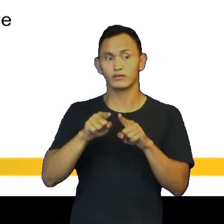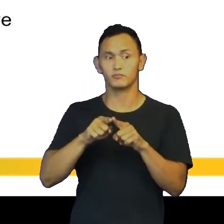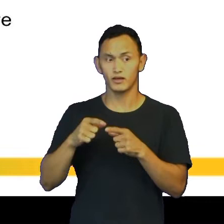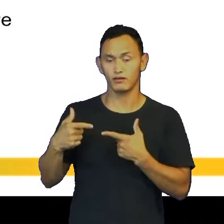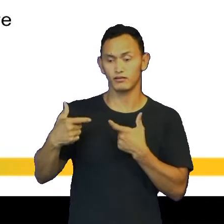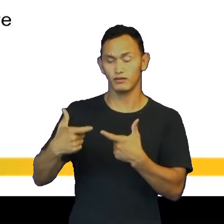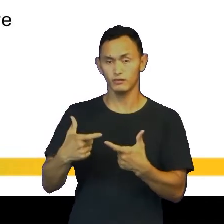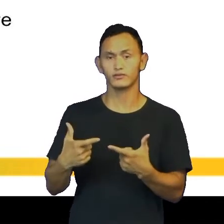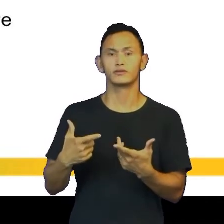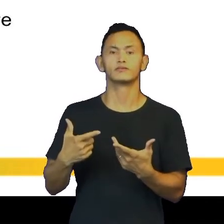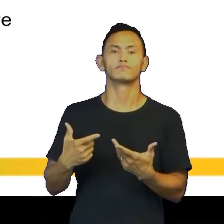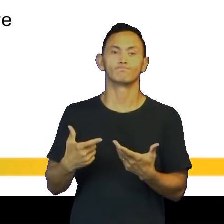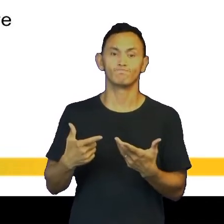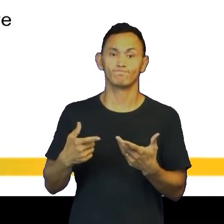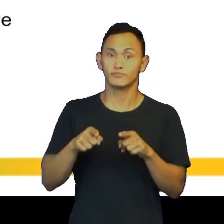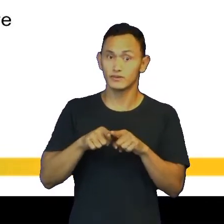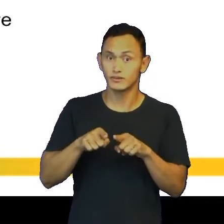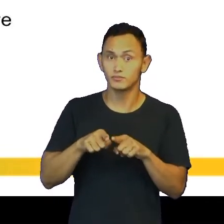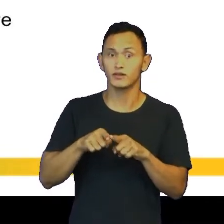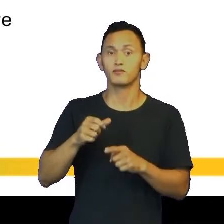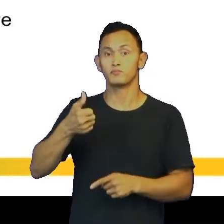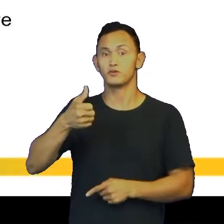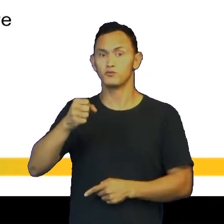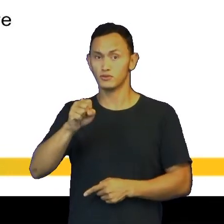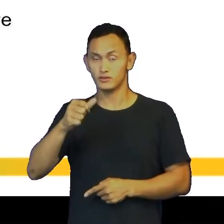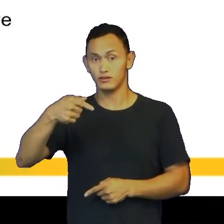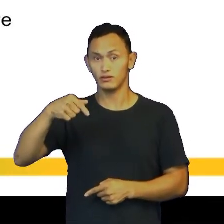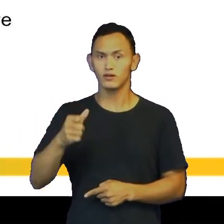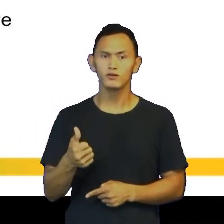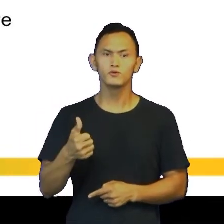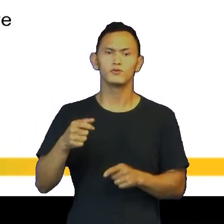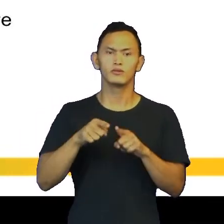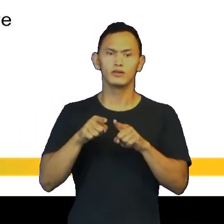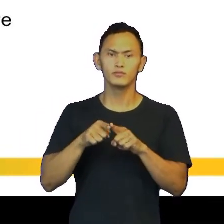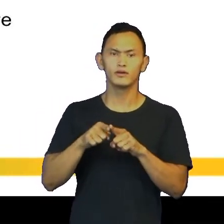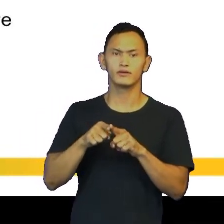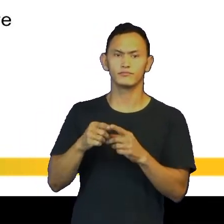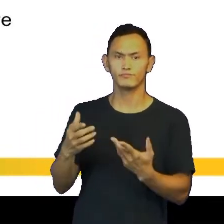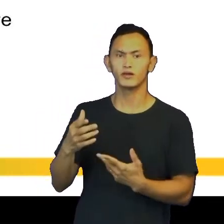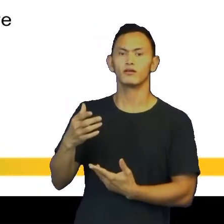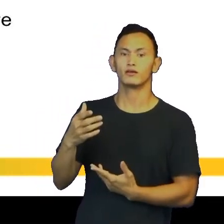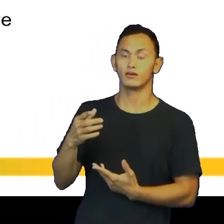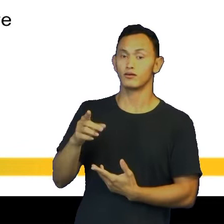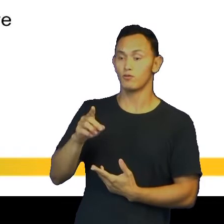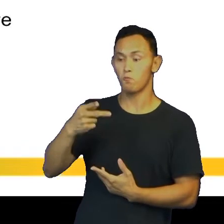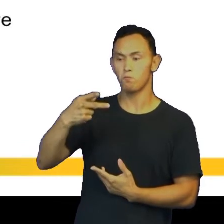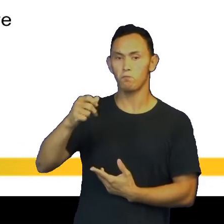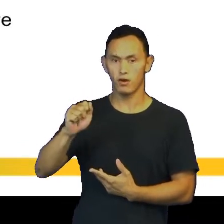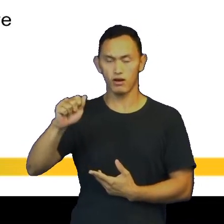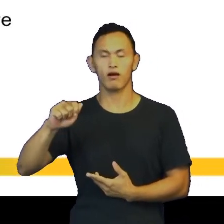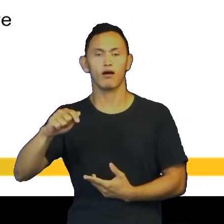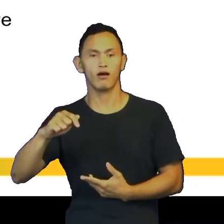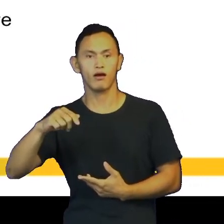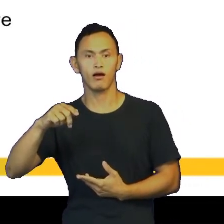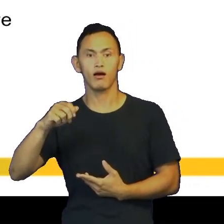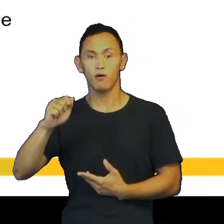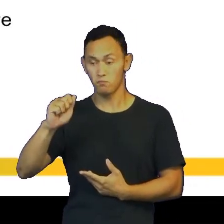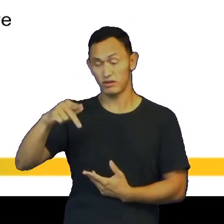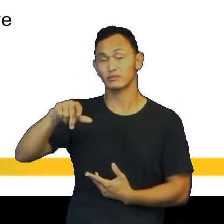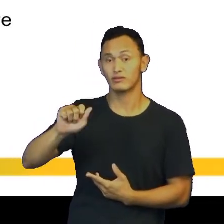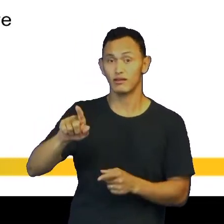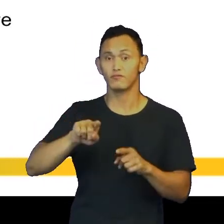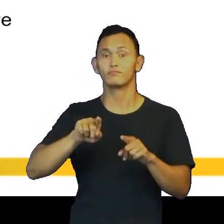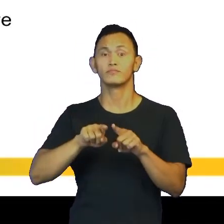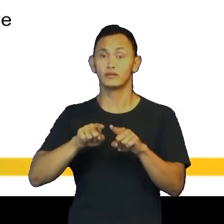1871 em relação o pães lavismo né que afirmava a superioridade dos russos sobre